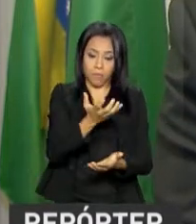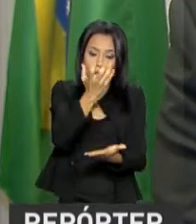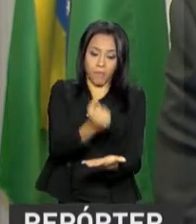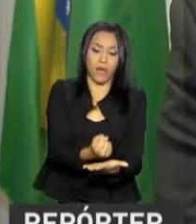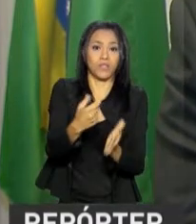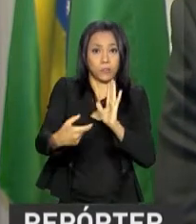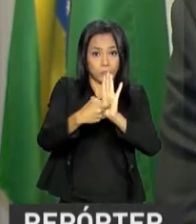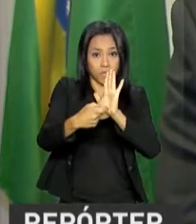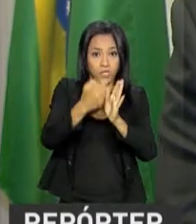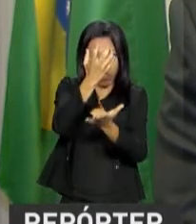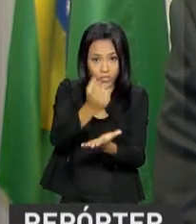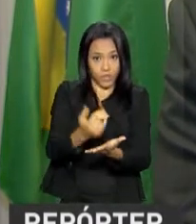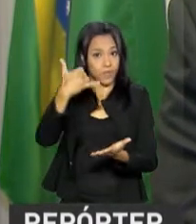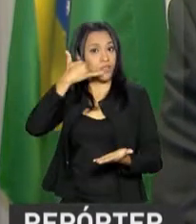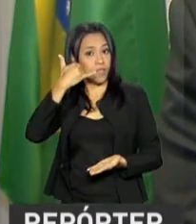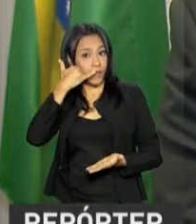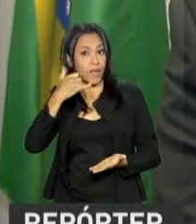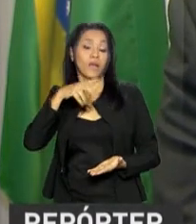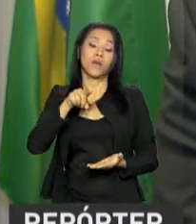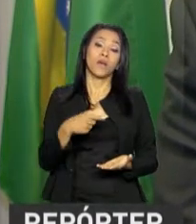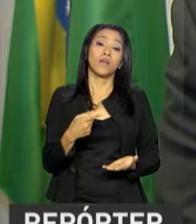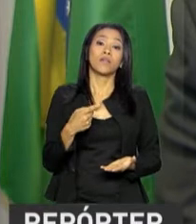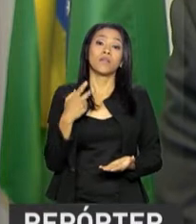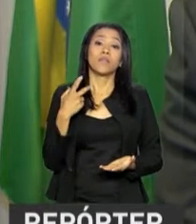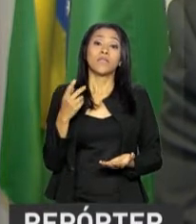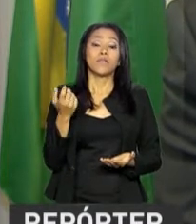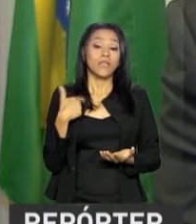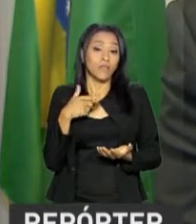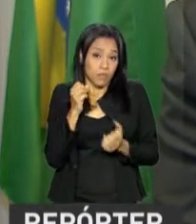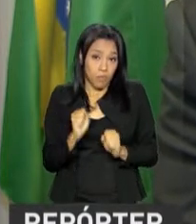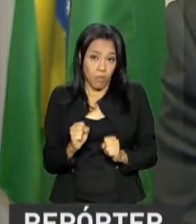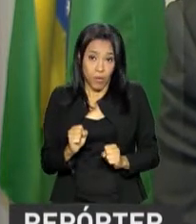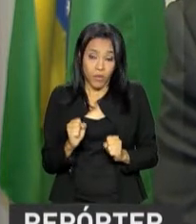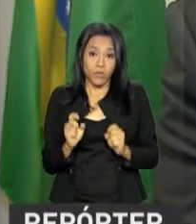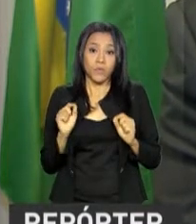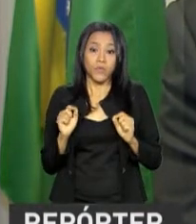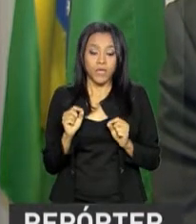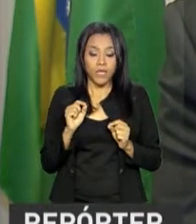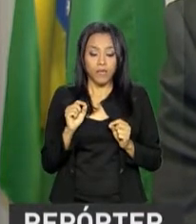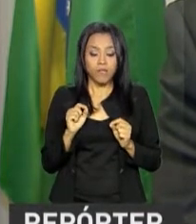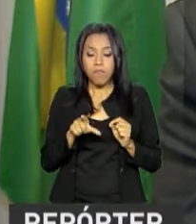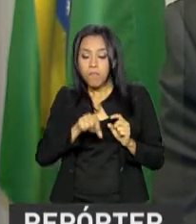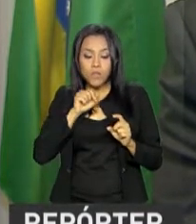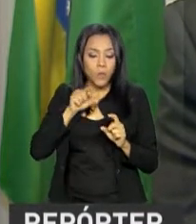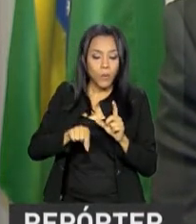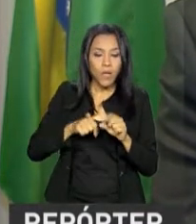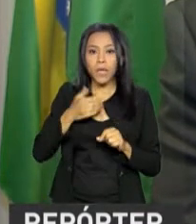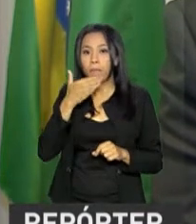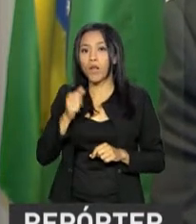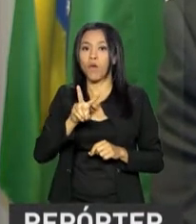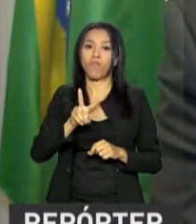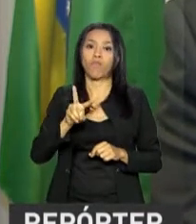próprio aplicativo sistema android e goiás onde você vai é selecionar melhor vaga já vai deixar